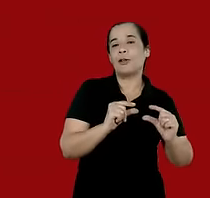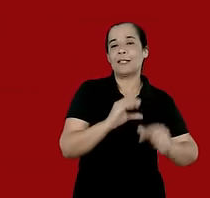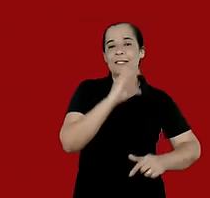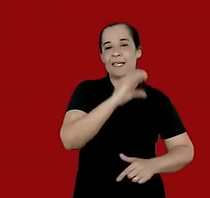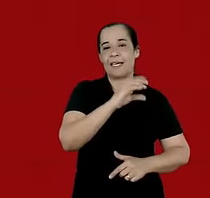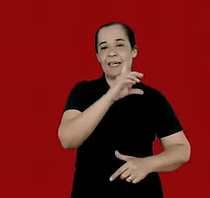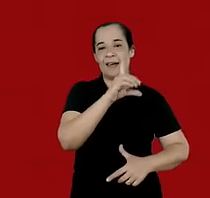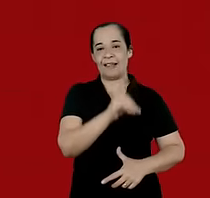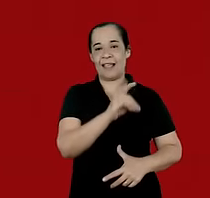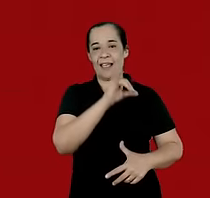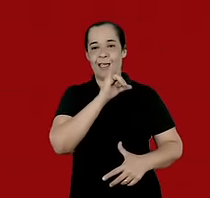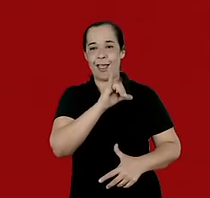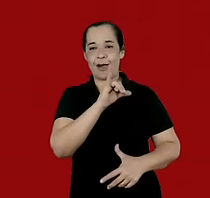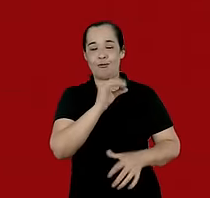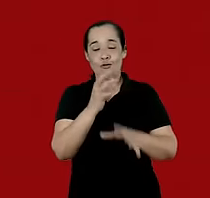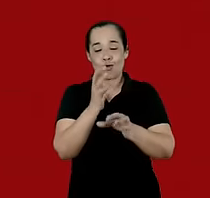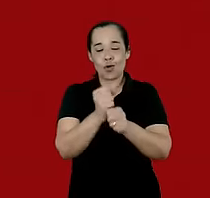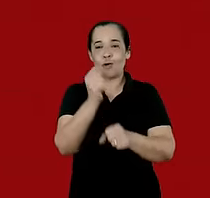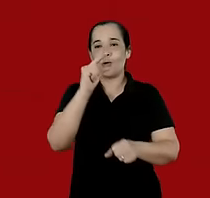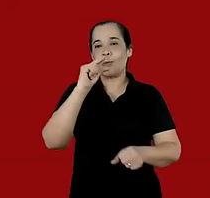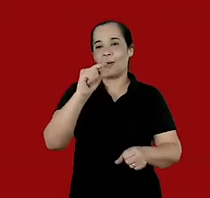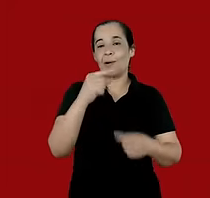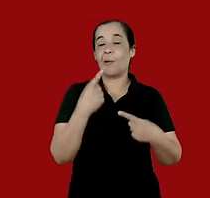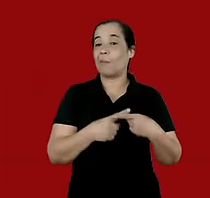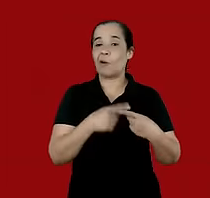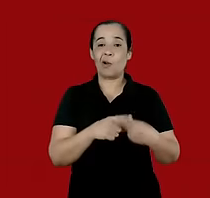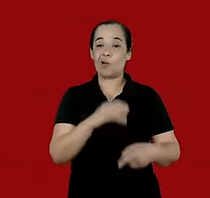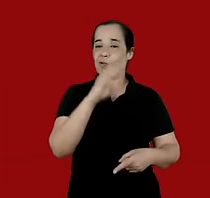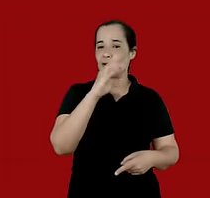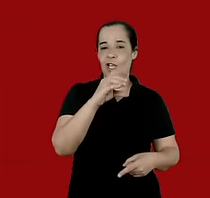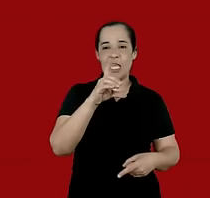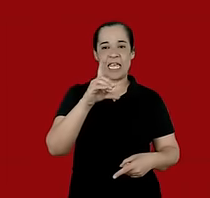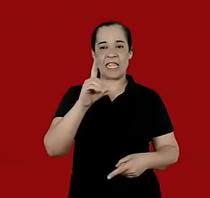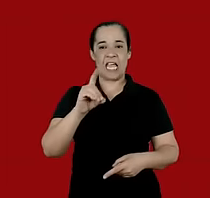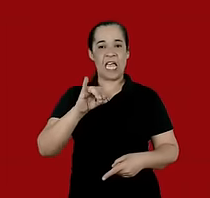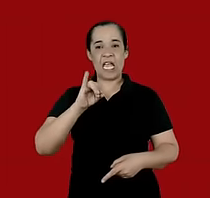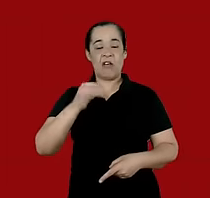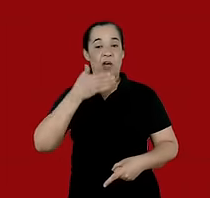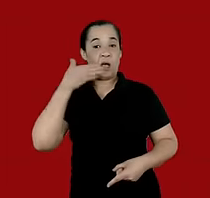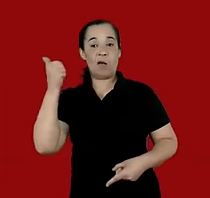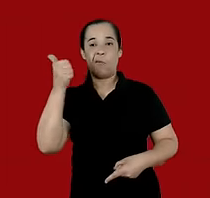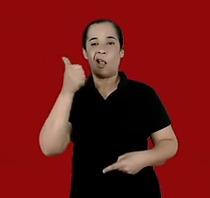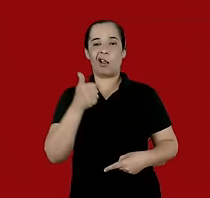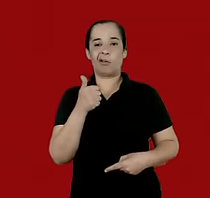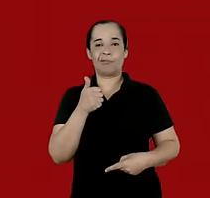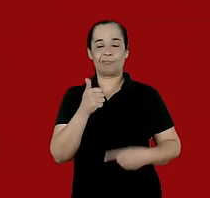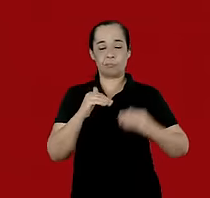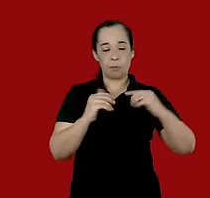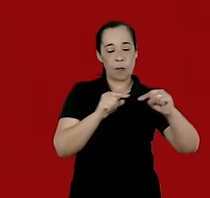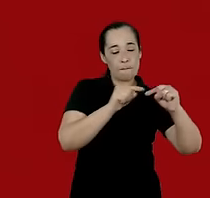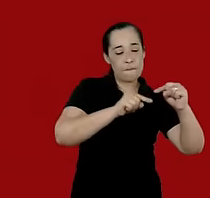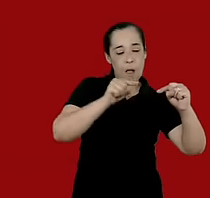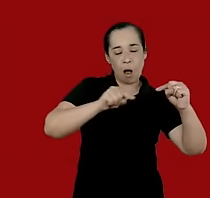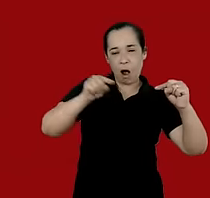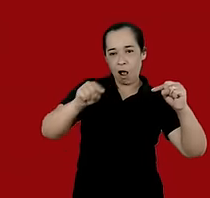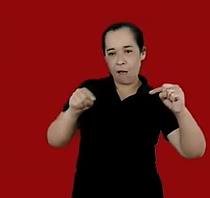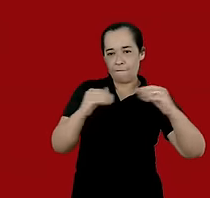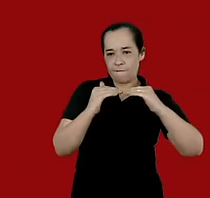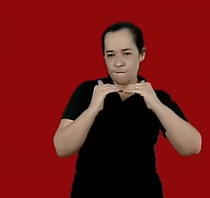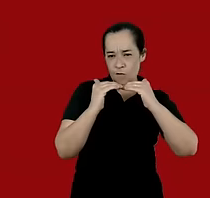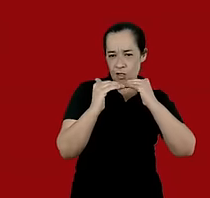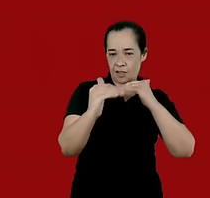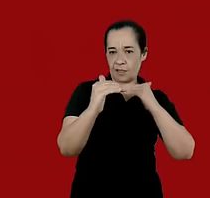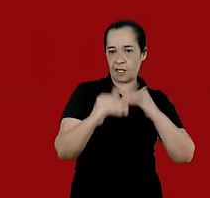baixa porque porque realmente o CDI foi o campeão né no caso da renda fixa bastante destaque Qual é a notícia boa que a gente vê